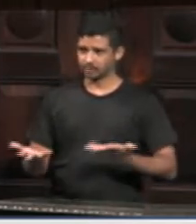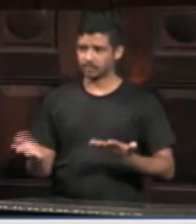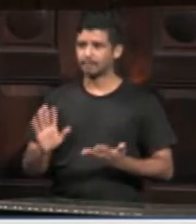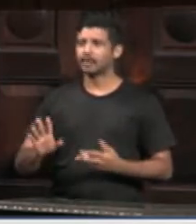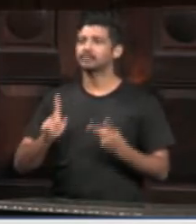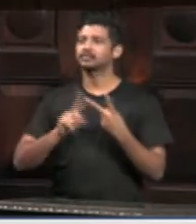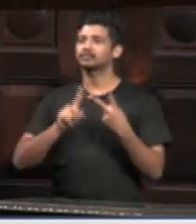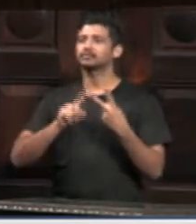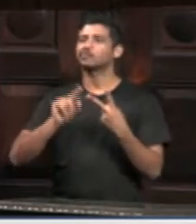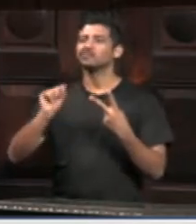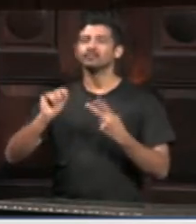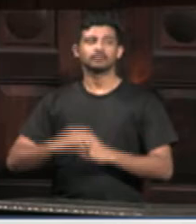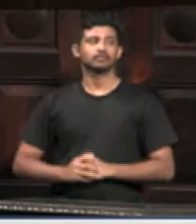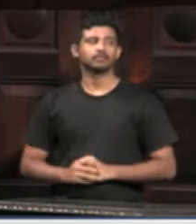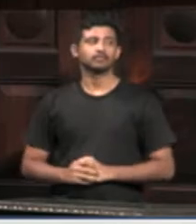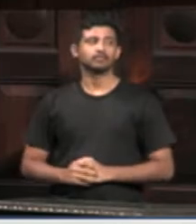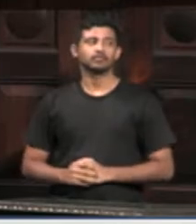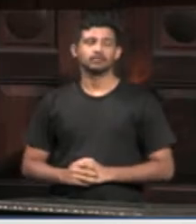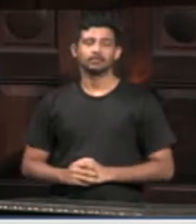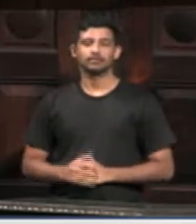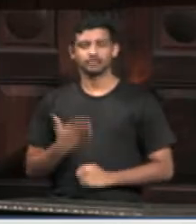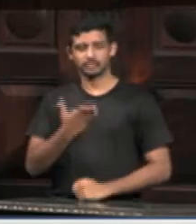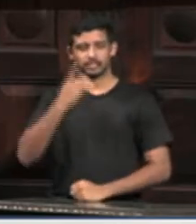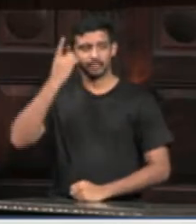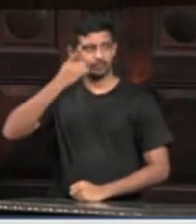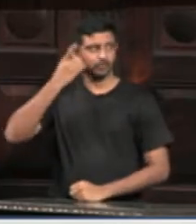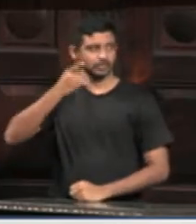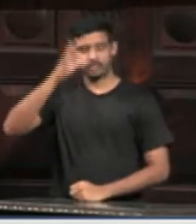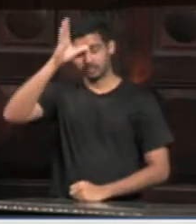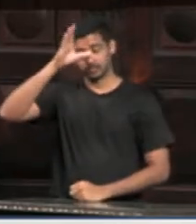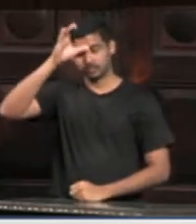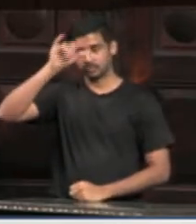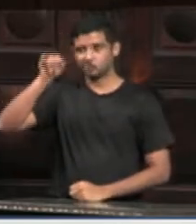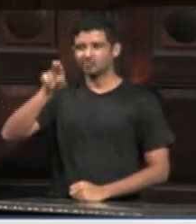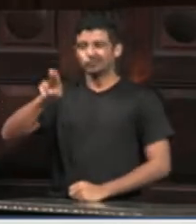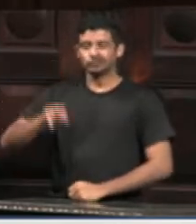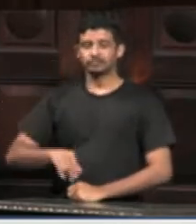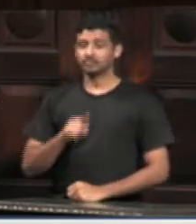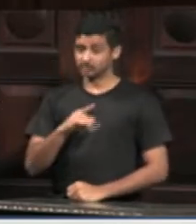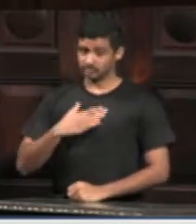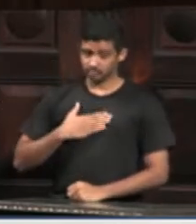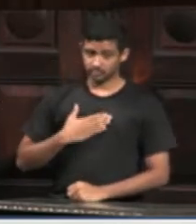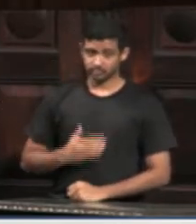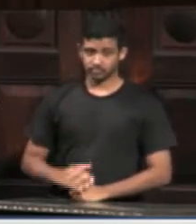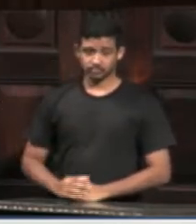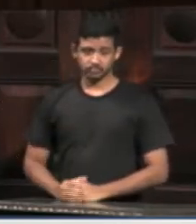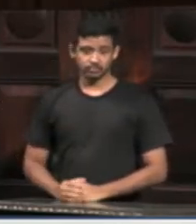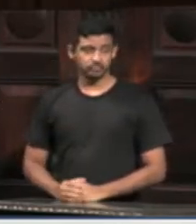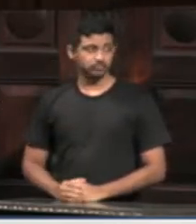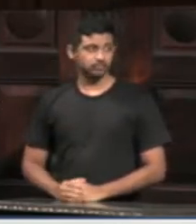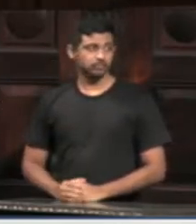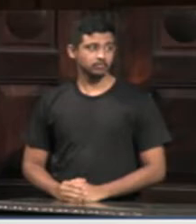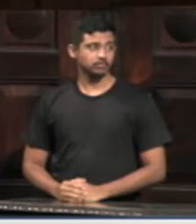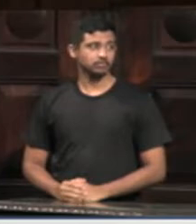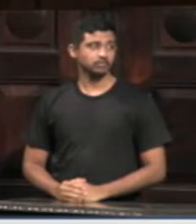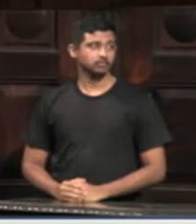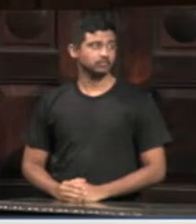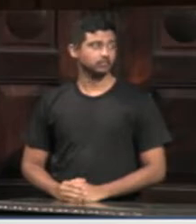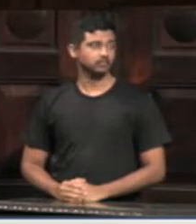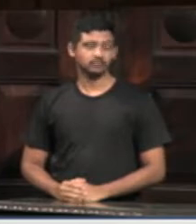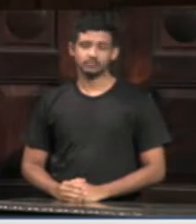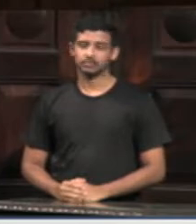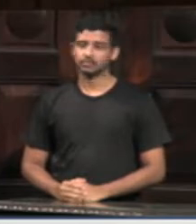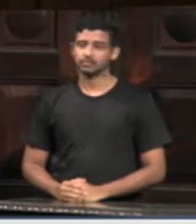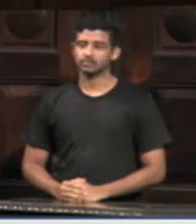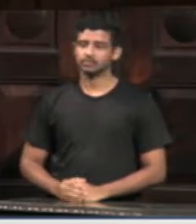questão, deputada querida Tiaju, tenho certeza que Vossa Excelência vai gostar. O senhor me concede uma parte, deputado? Pois não. Estamos